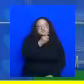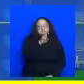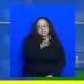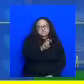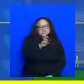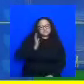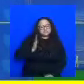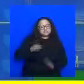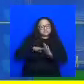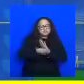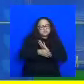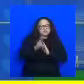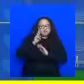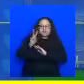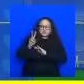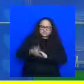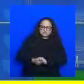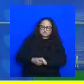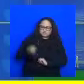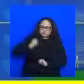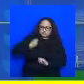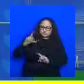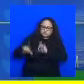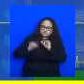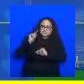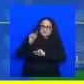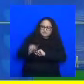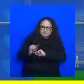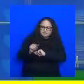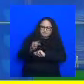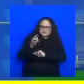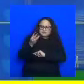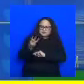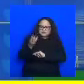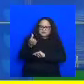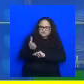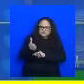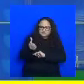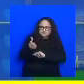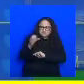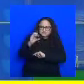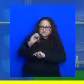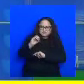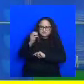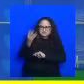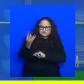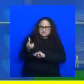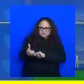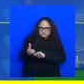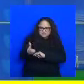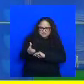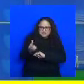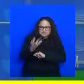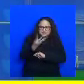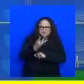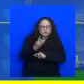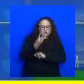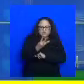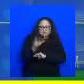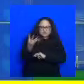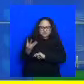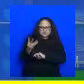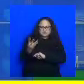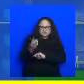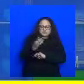1815 da Time Mania. Confira comigo. Os números sorteados foram 36, 06,